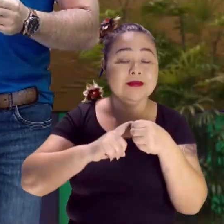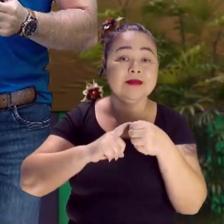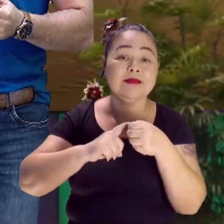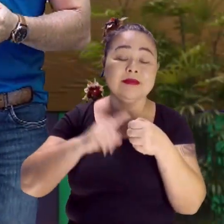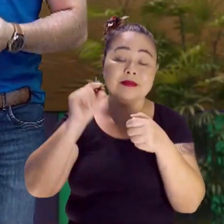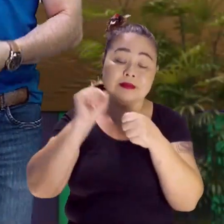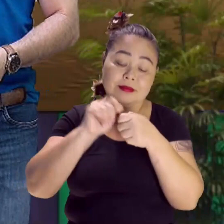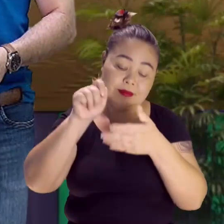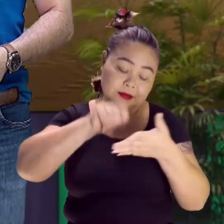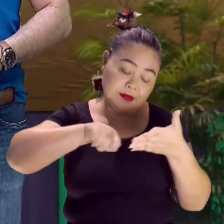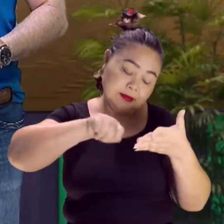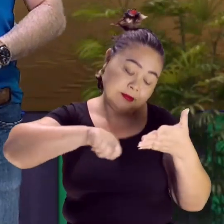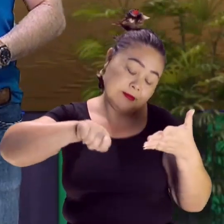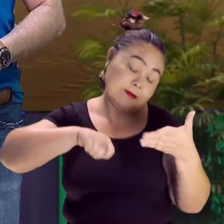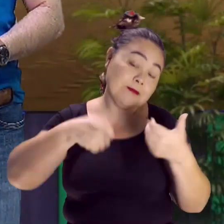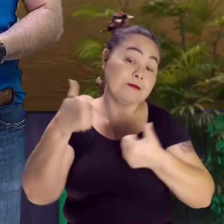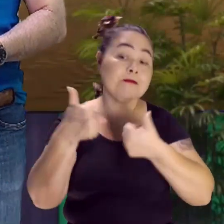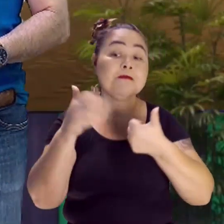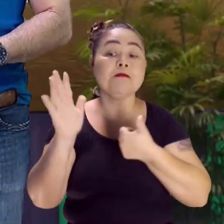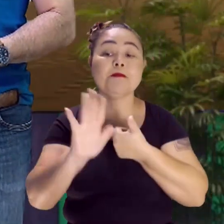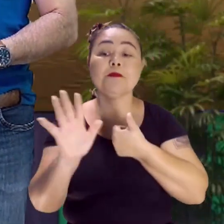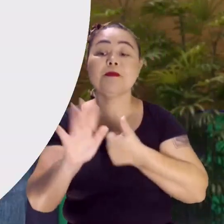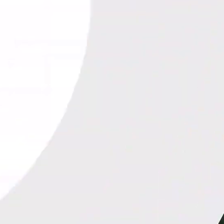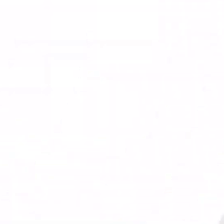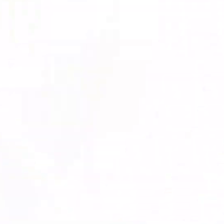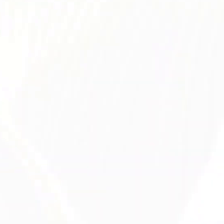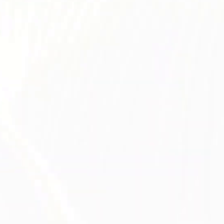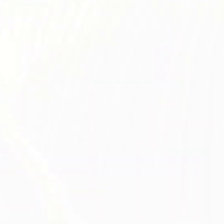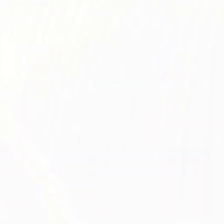para fazer a correção. Valeu, tchau.